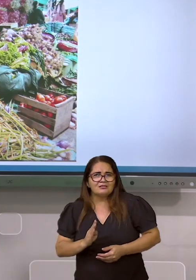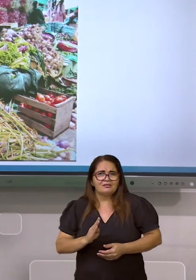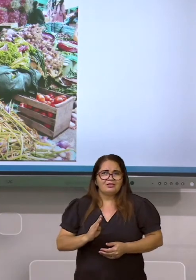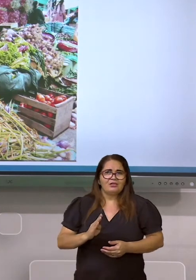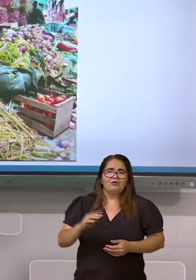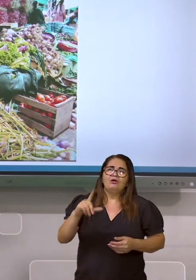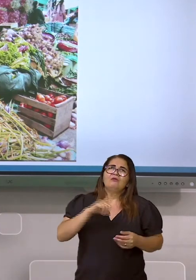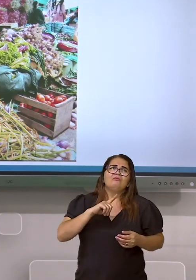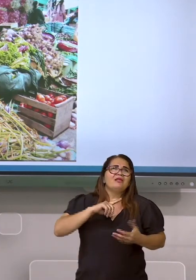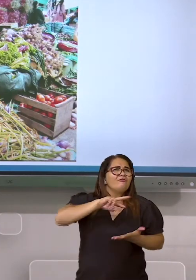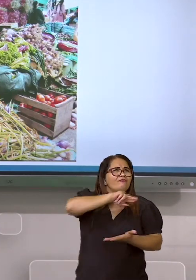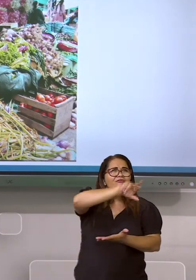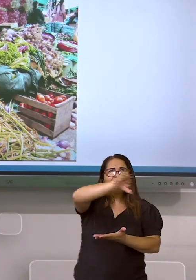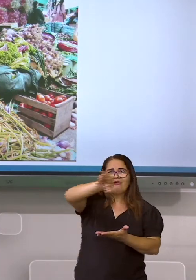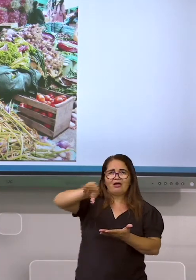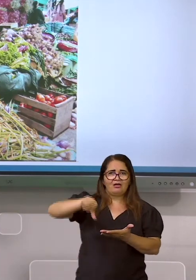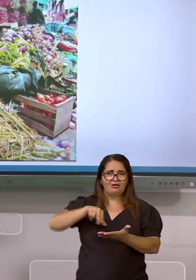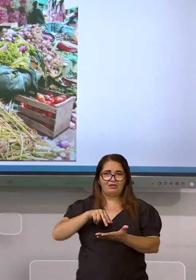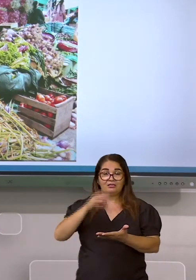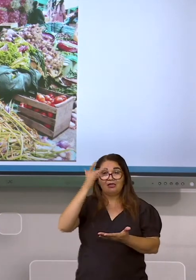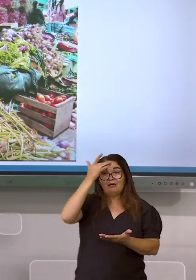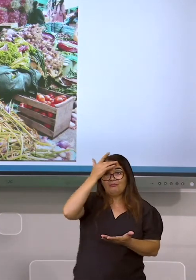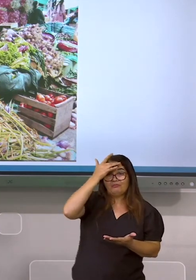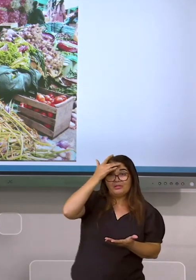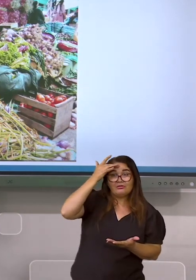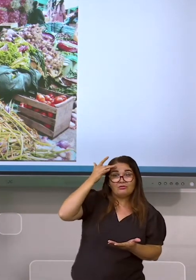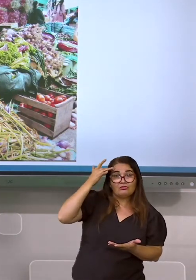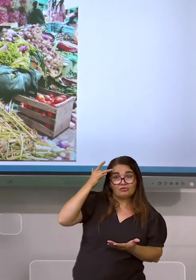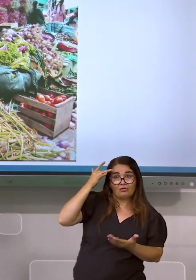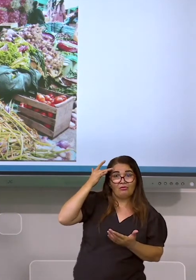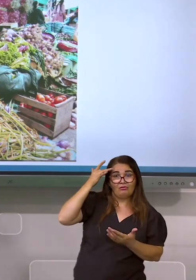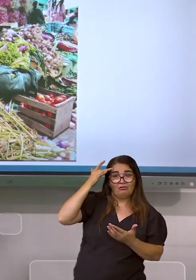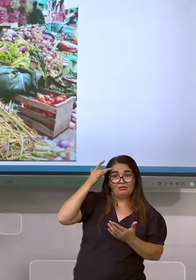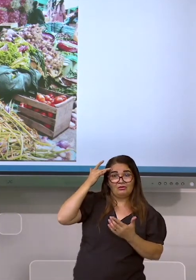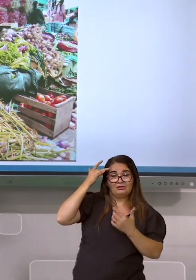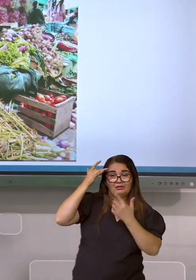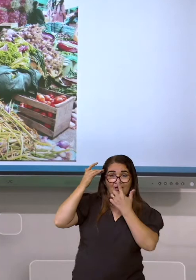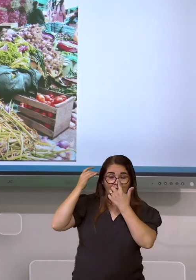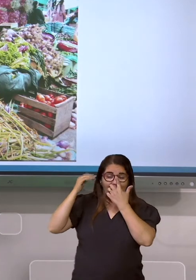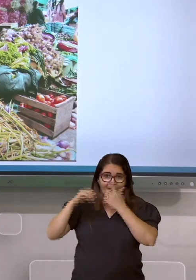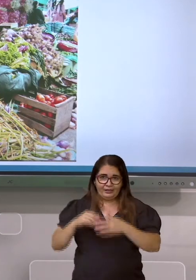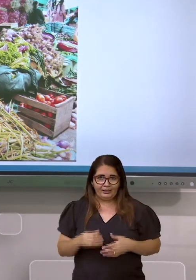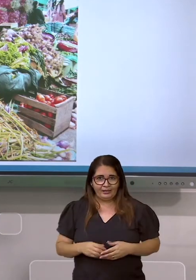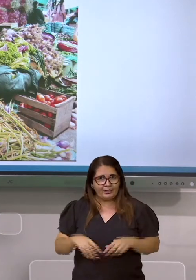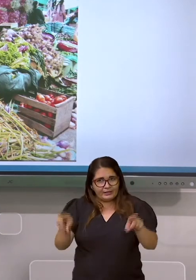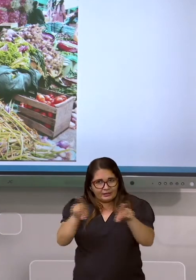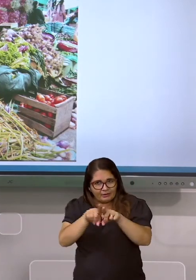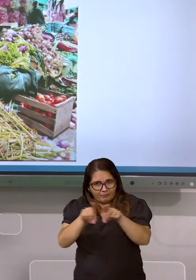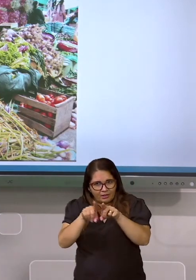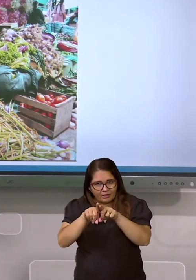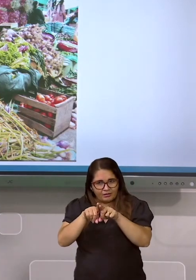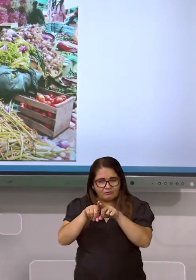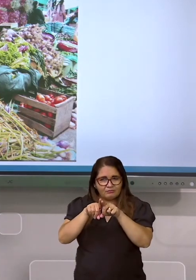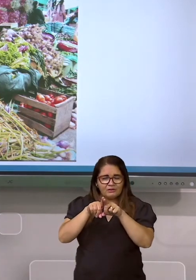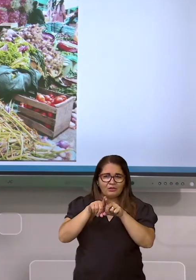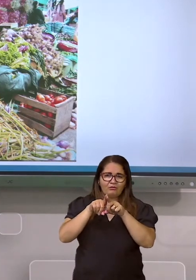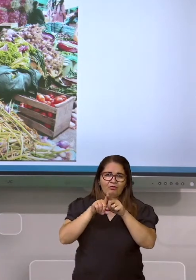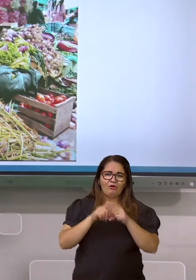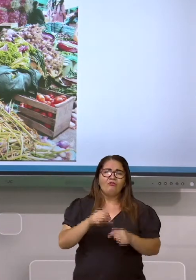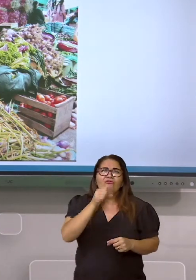pessoas que já estão até fora da faixa etária de